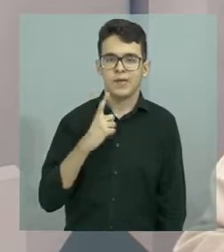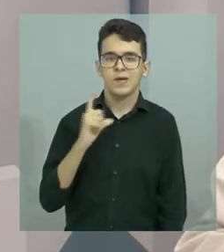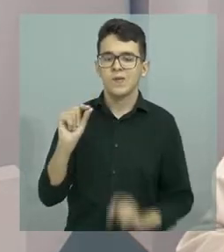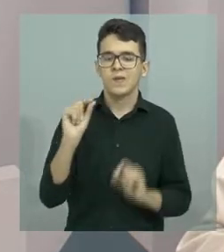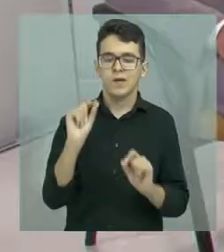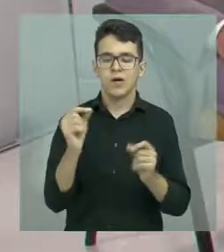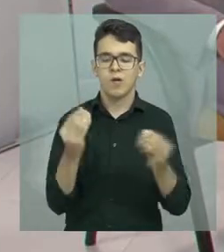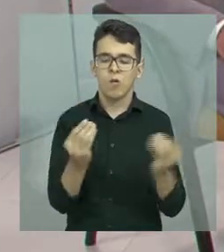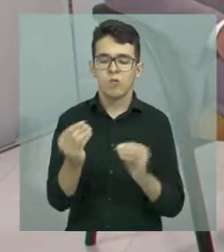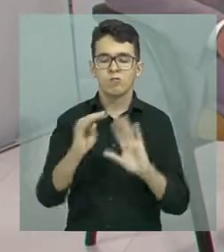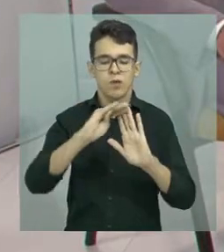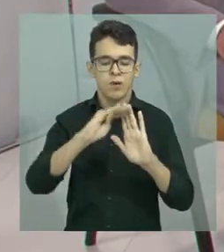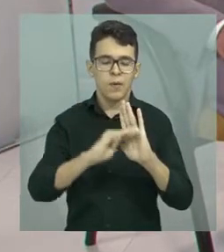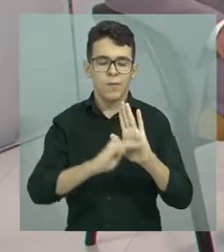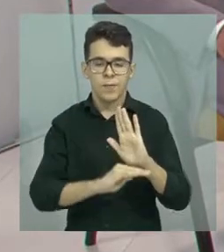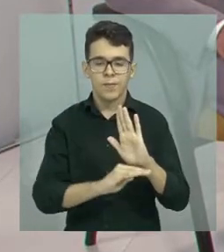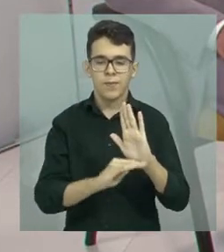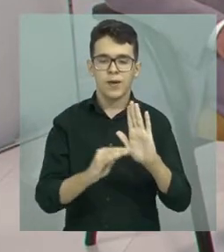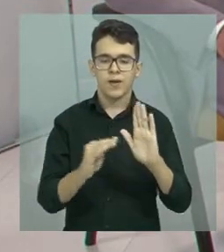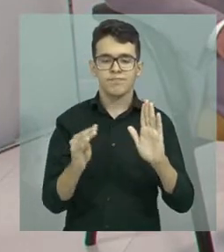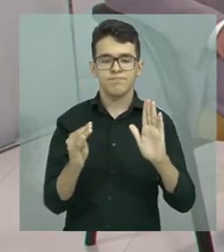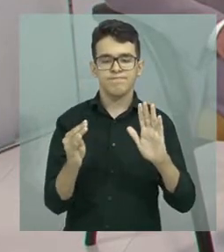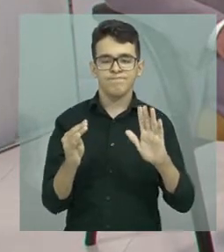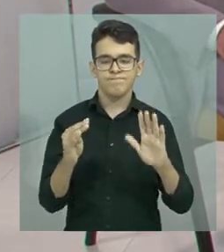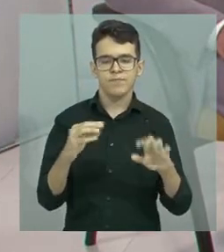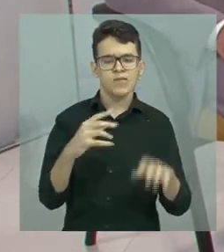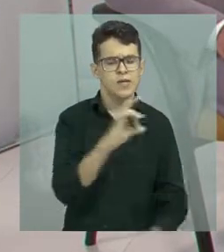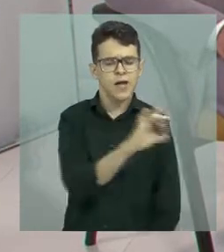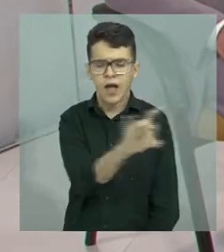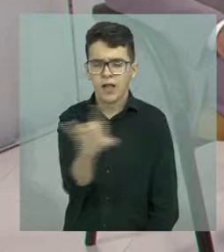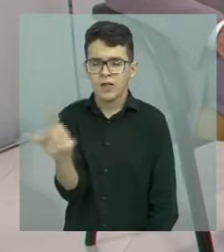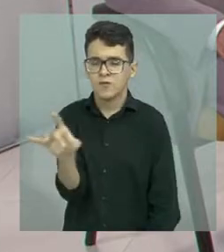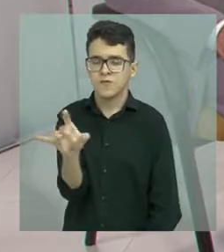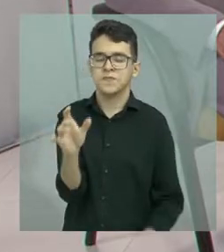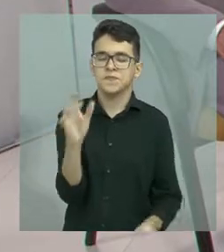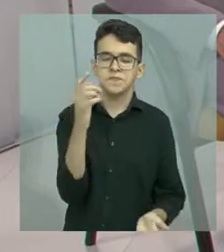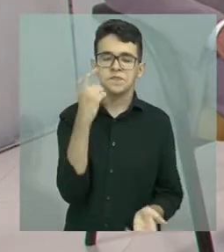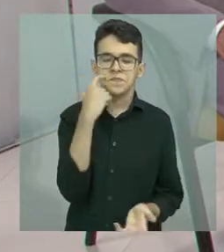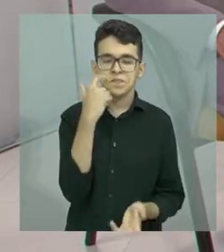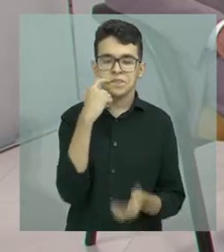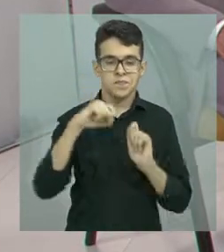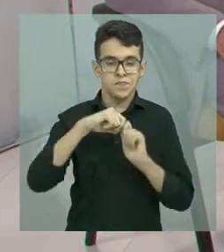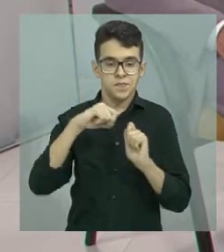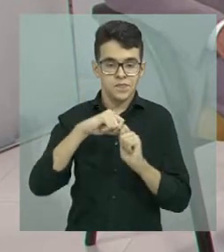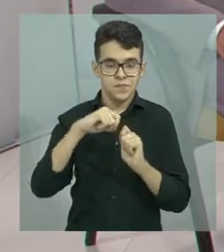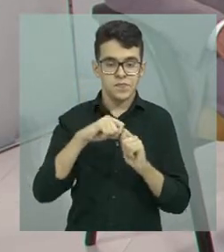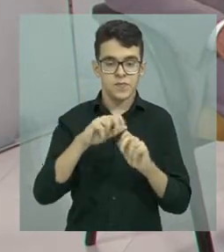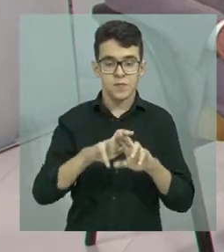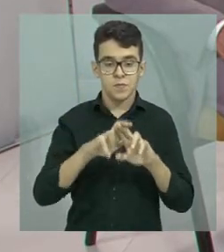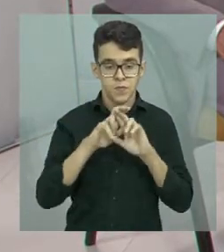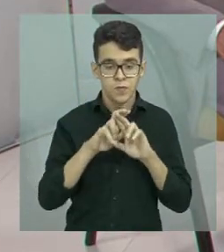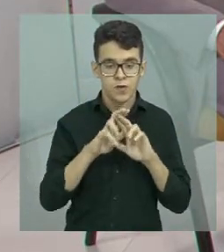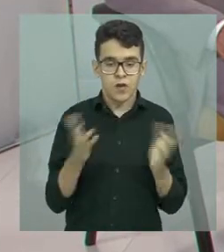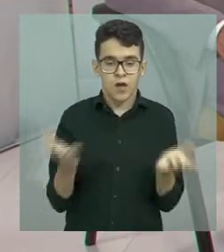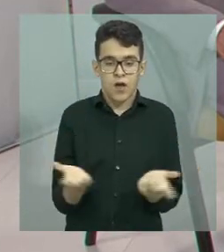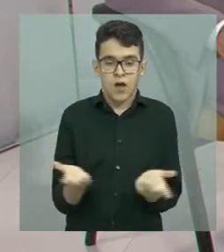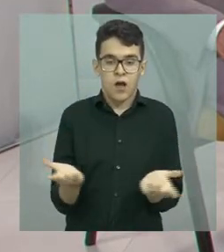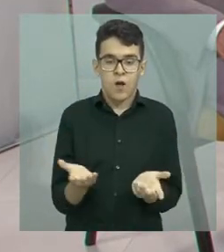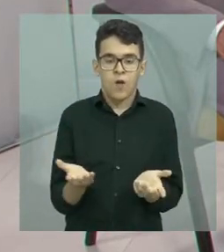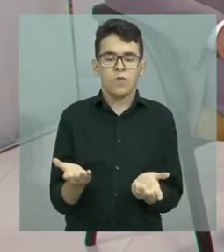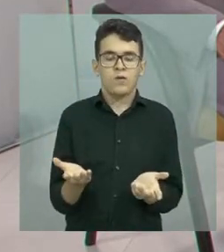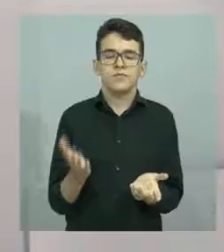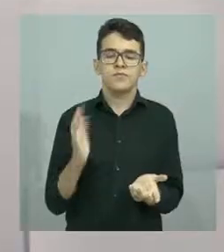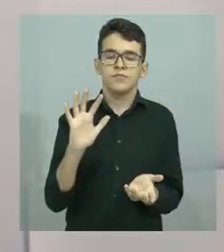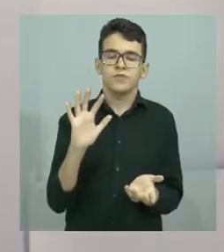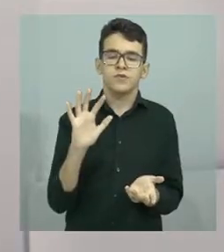urbanização das cidades, né? Então a gente está seguindo o que